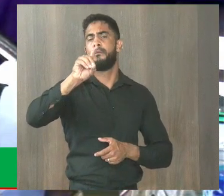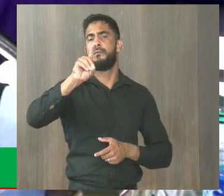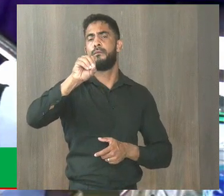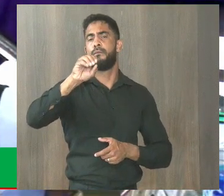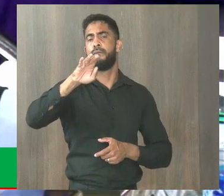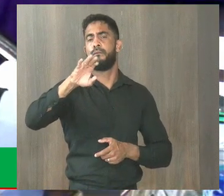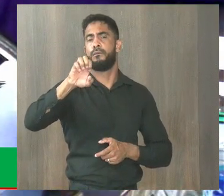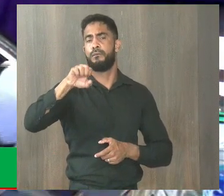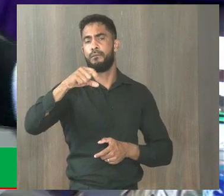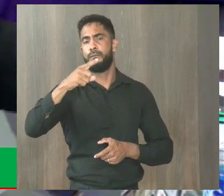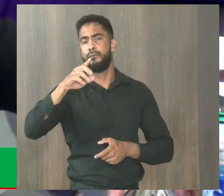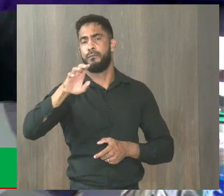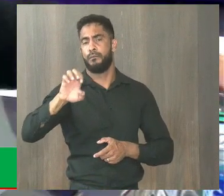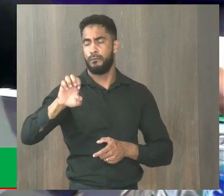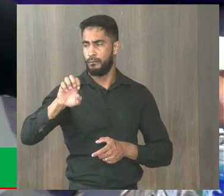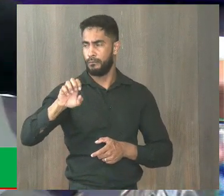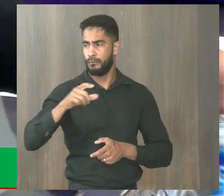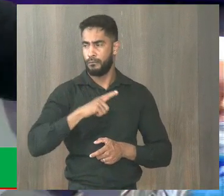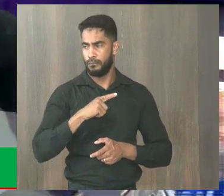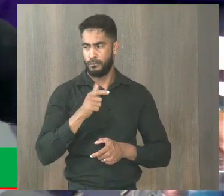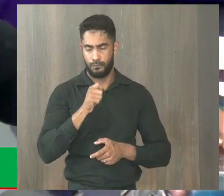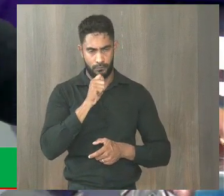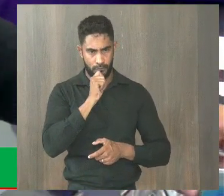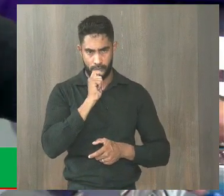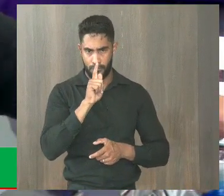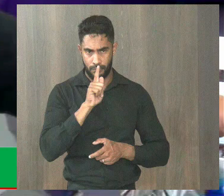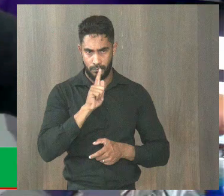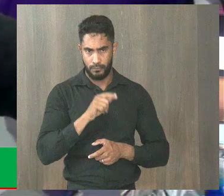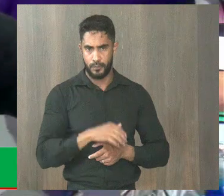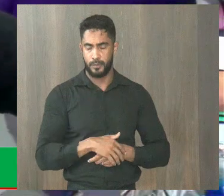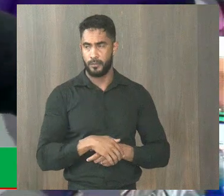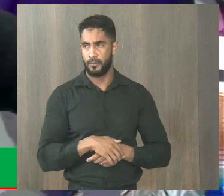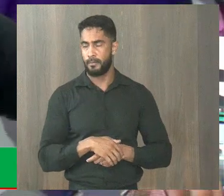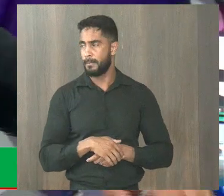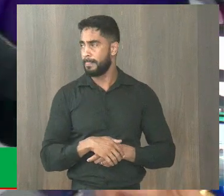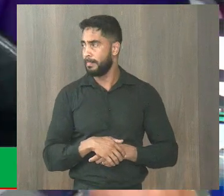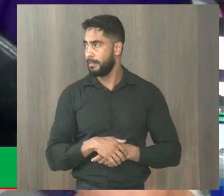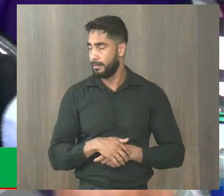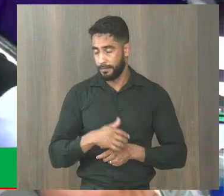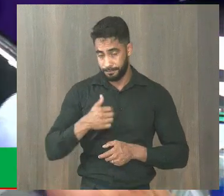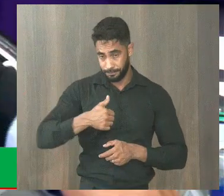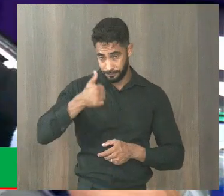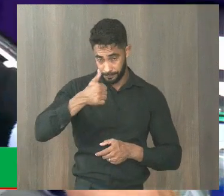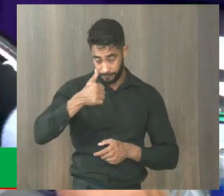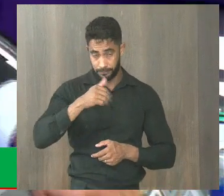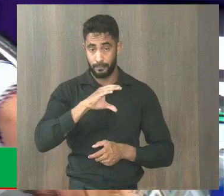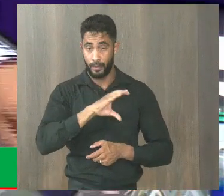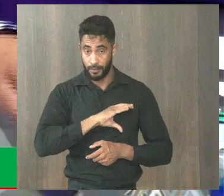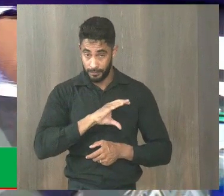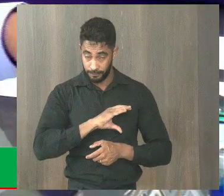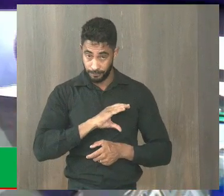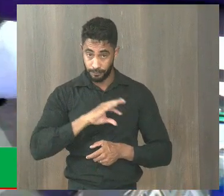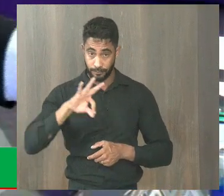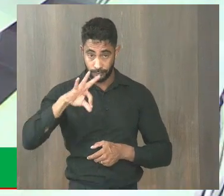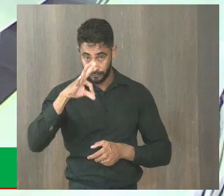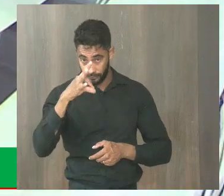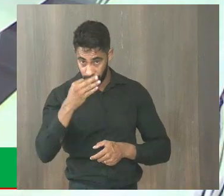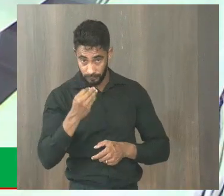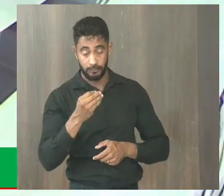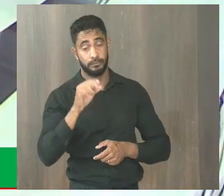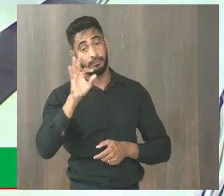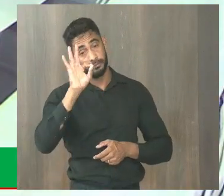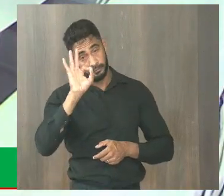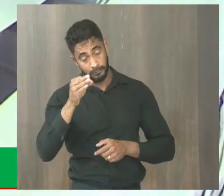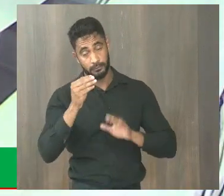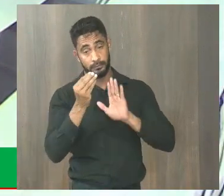primeira etapa? Não tem nenhuma que vai ser para lá, aquela região? A primeira etapa, colega, é tudo isso que eu falei. Está dentro do